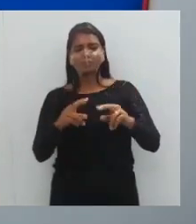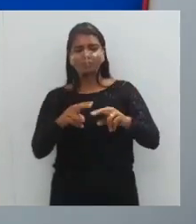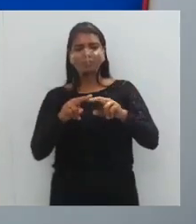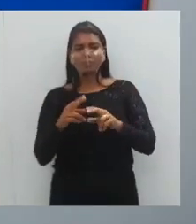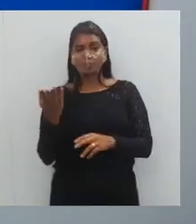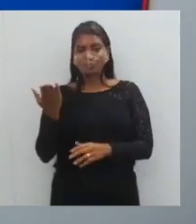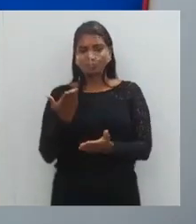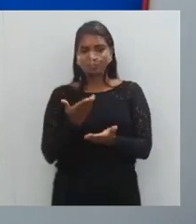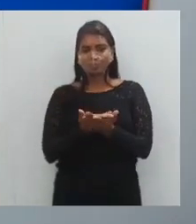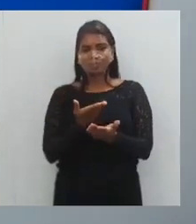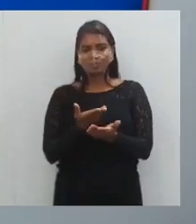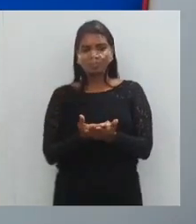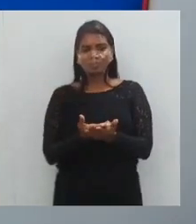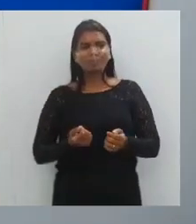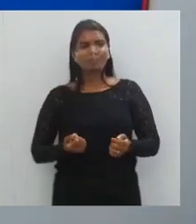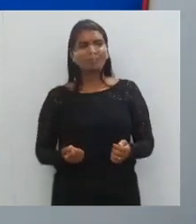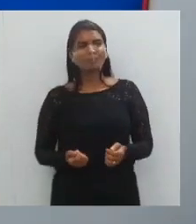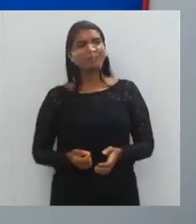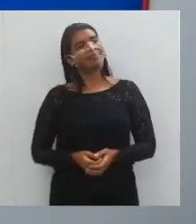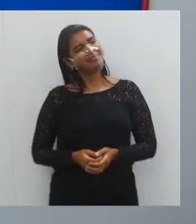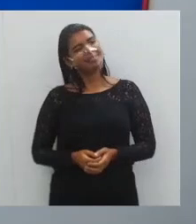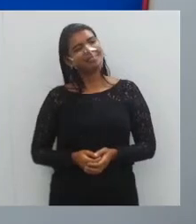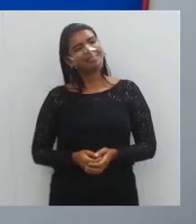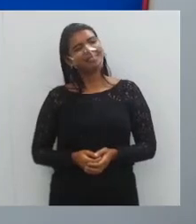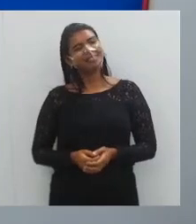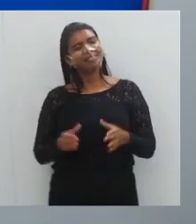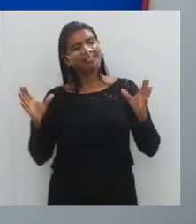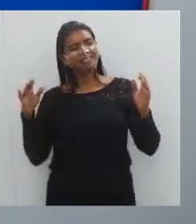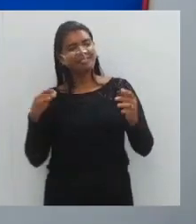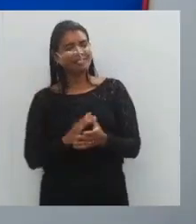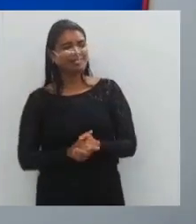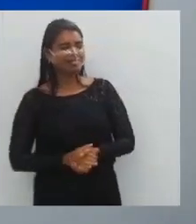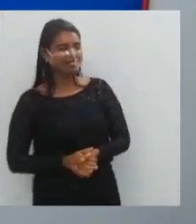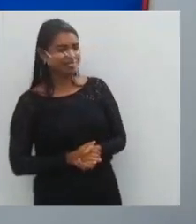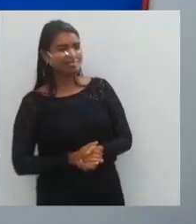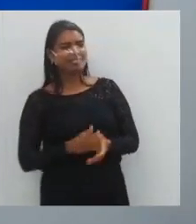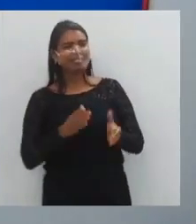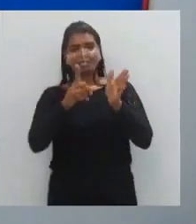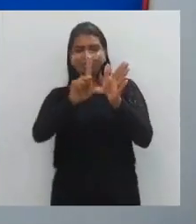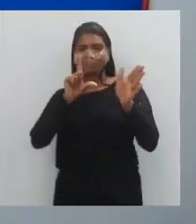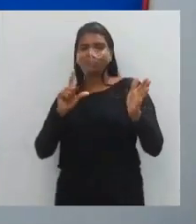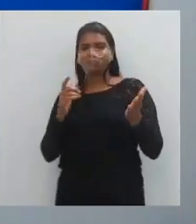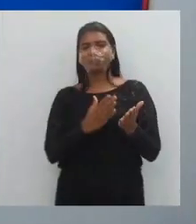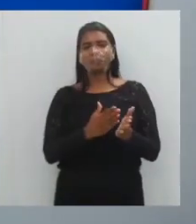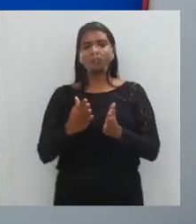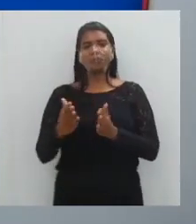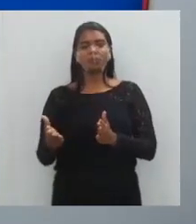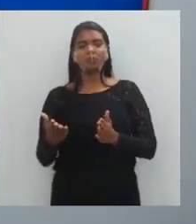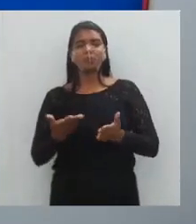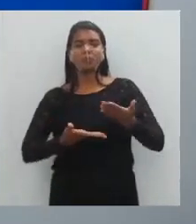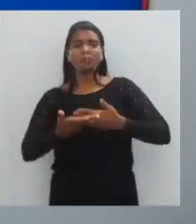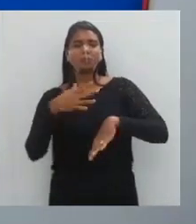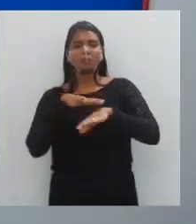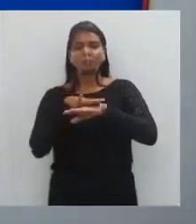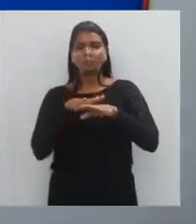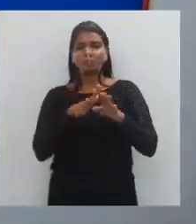que nesta aula eu vim de Batgirl, tá certo? Antes de iniciarmos a nossa conversa,